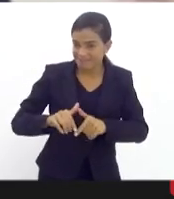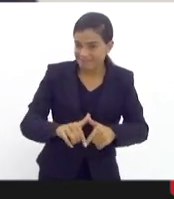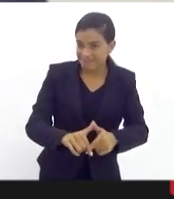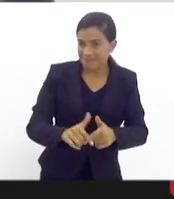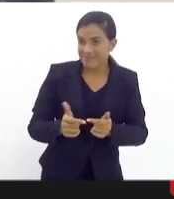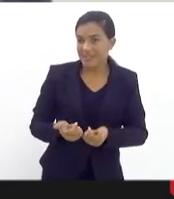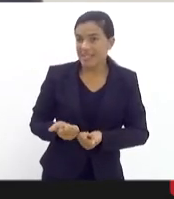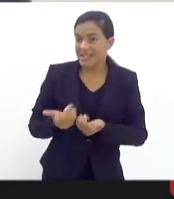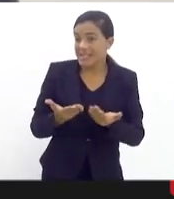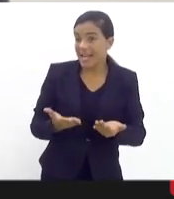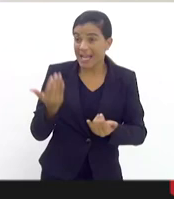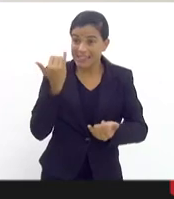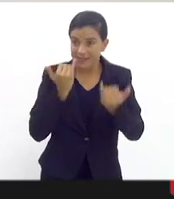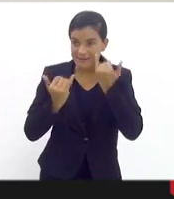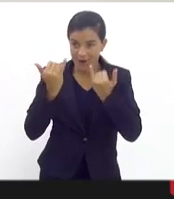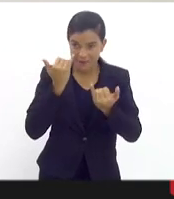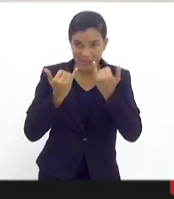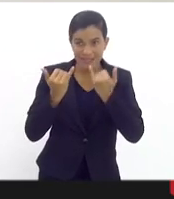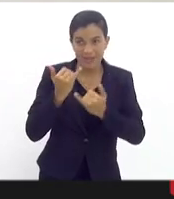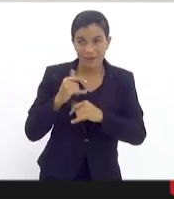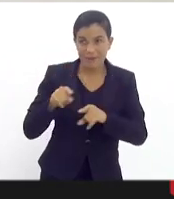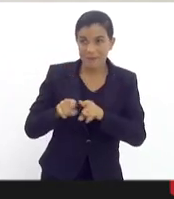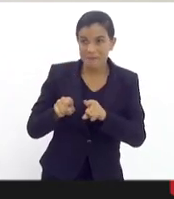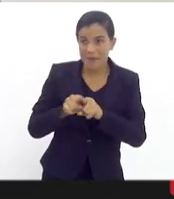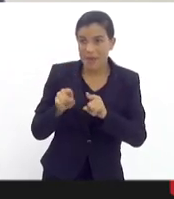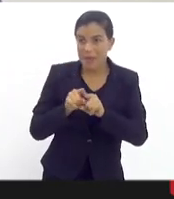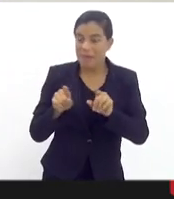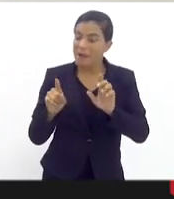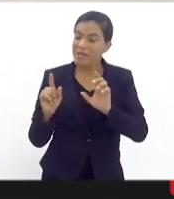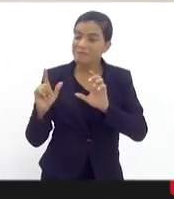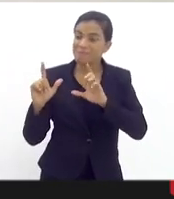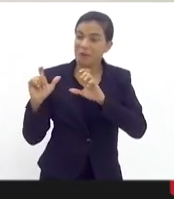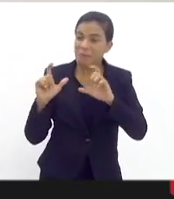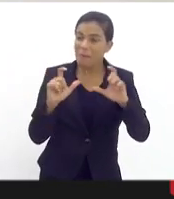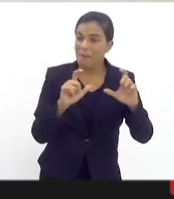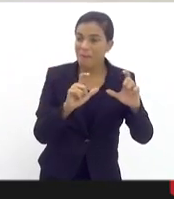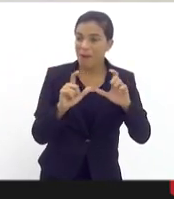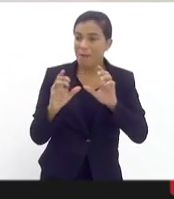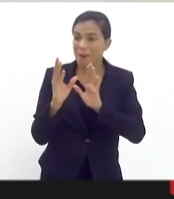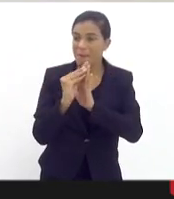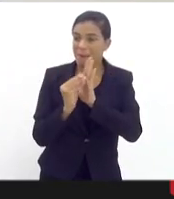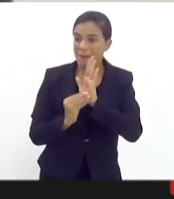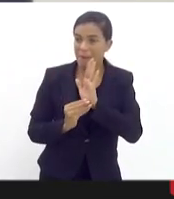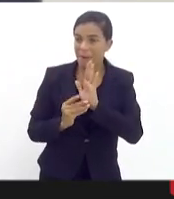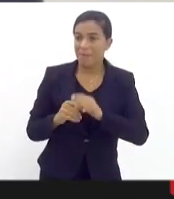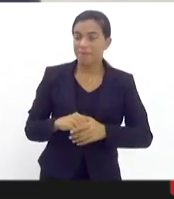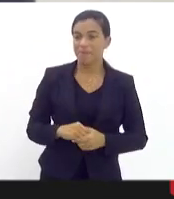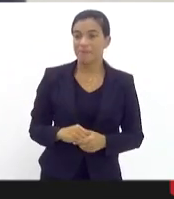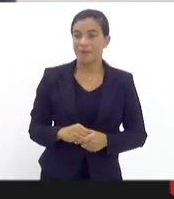entregar esse conteúdo mais customizado. Eles têm profundo impacto quando ele tira